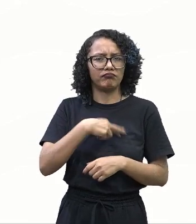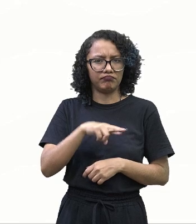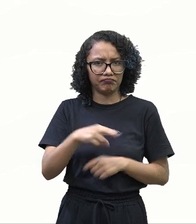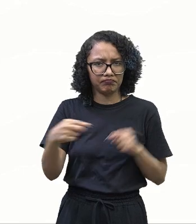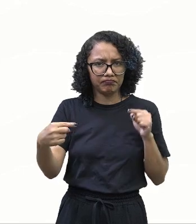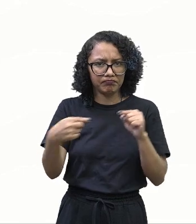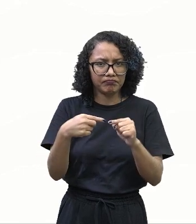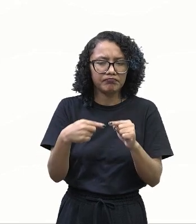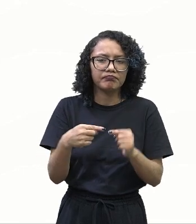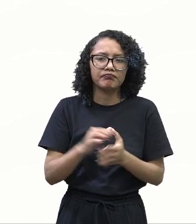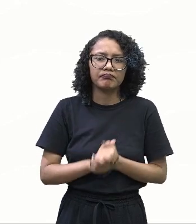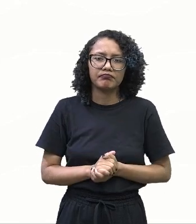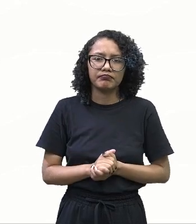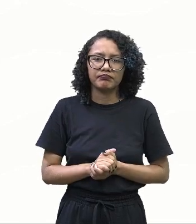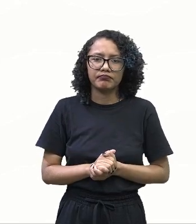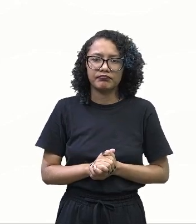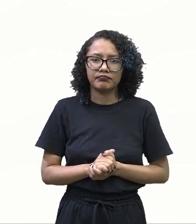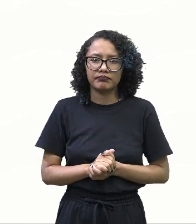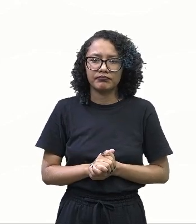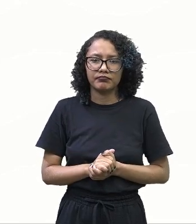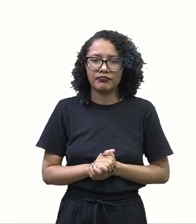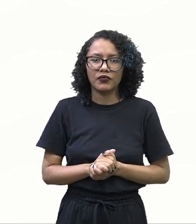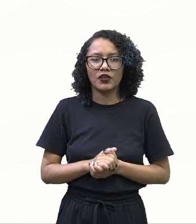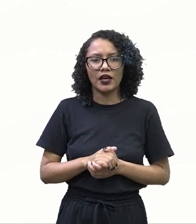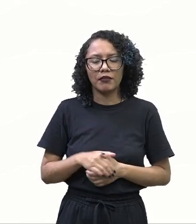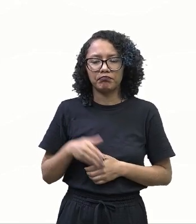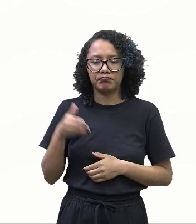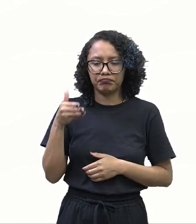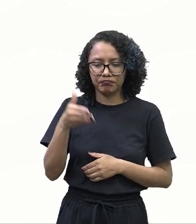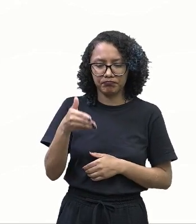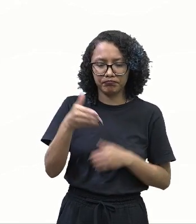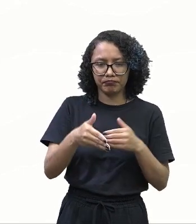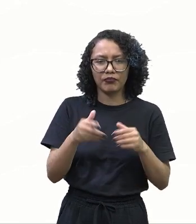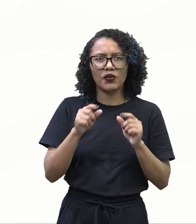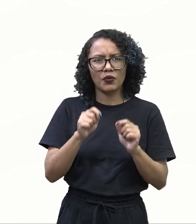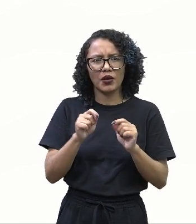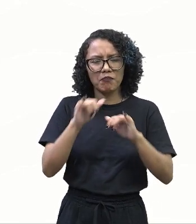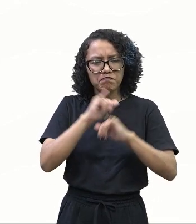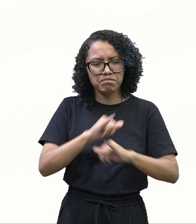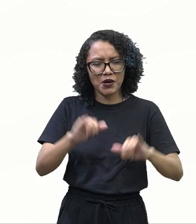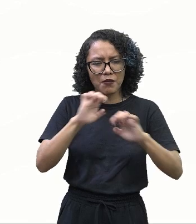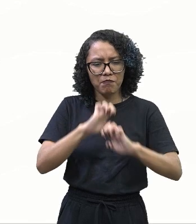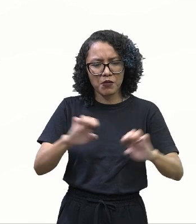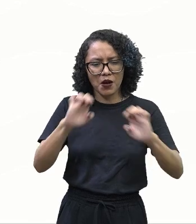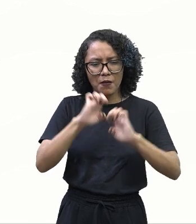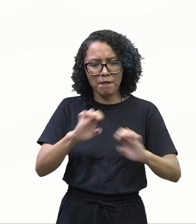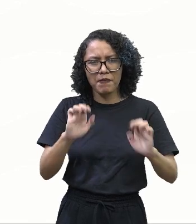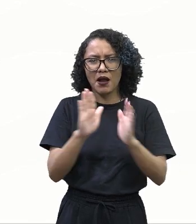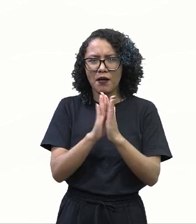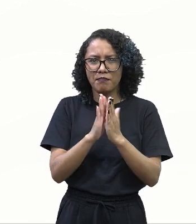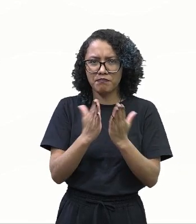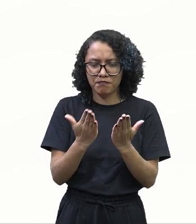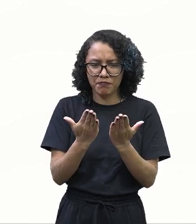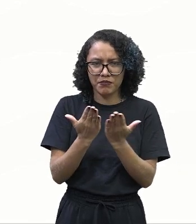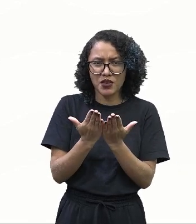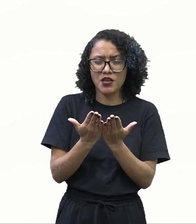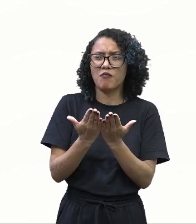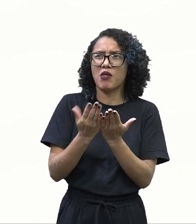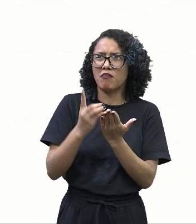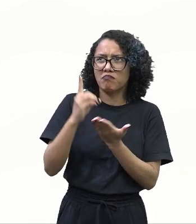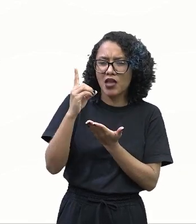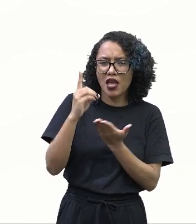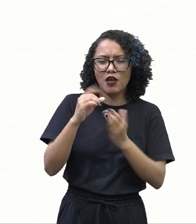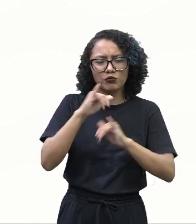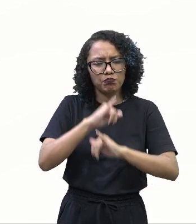que andava pela região do sertão, pregando a palavra, dando conselhos. Então, ele vai ter